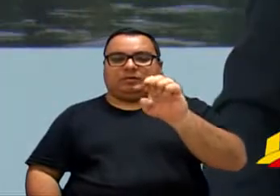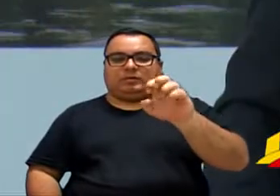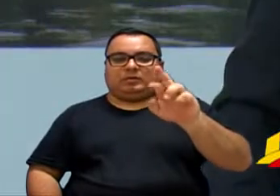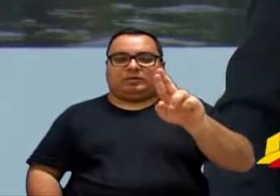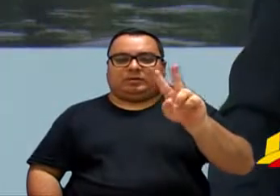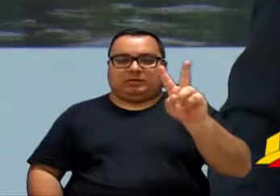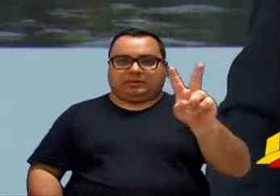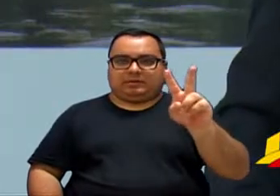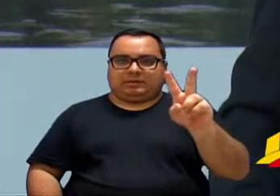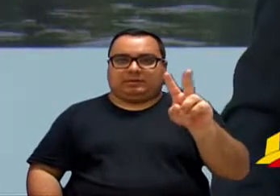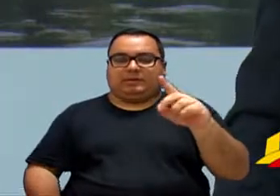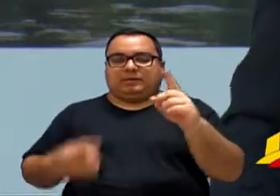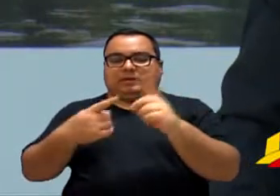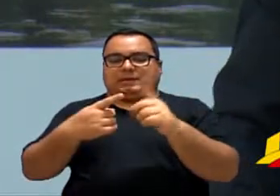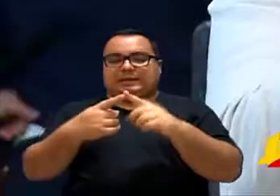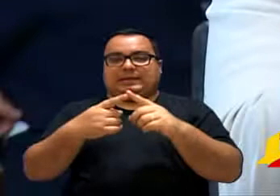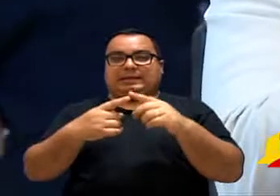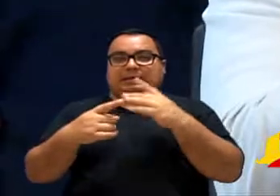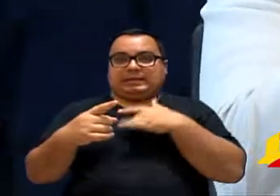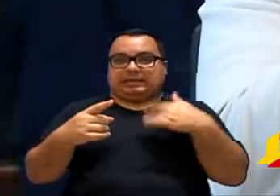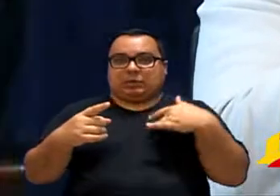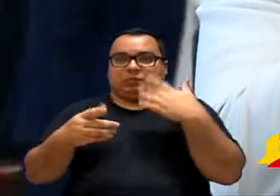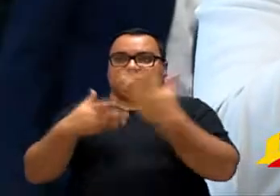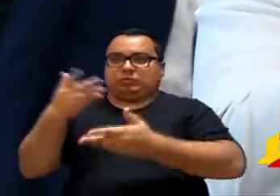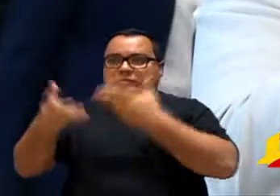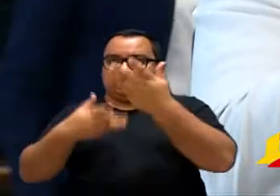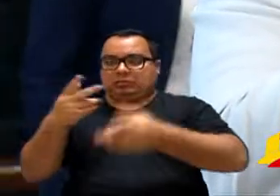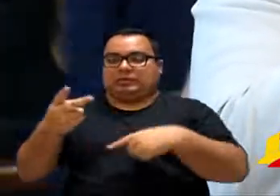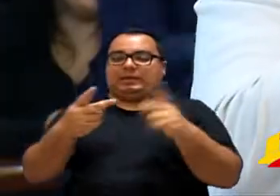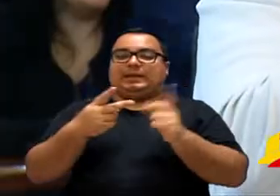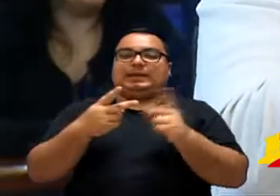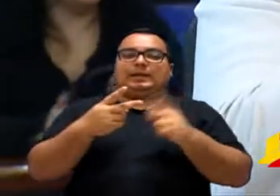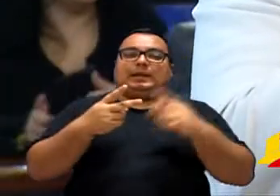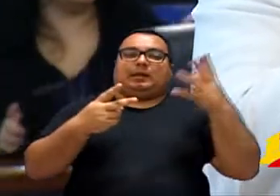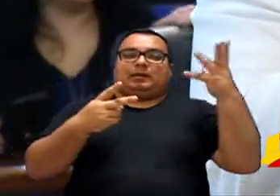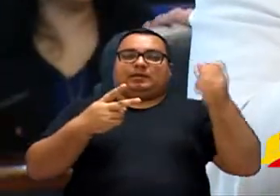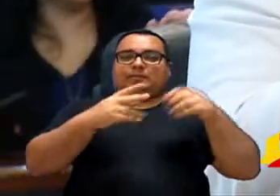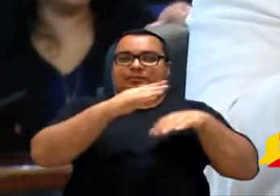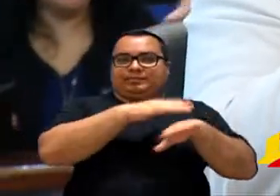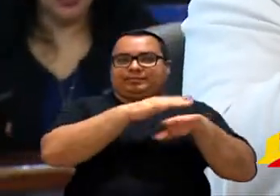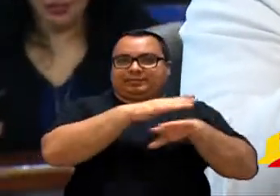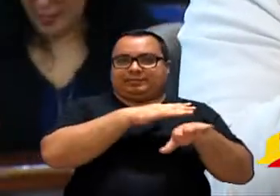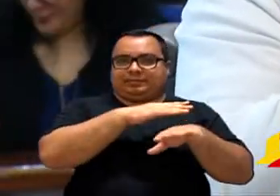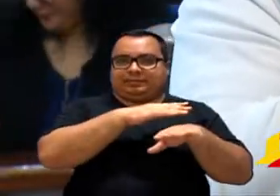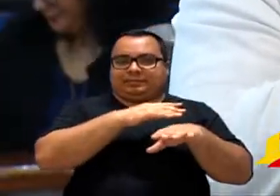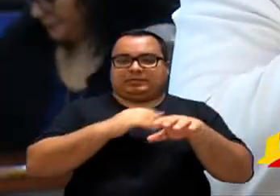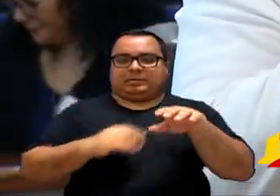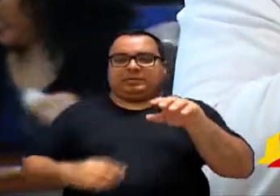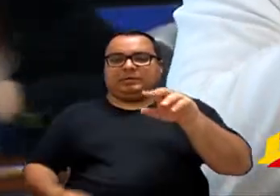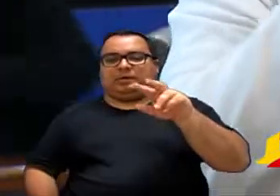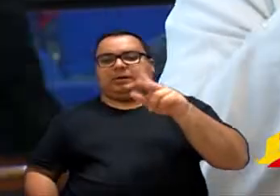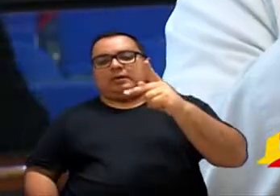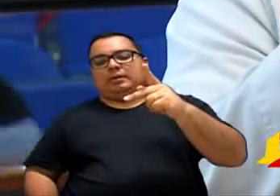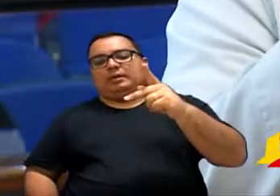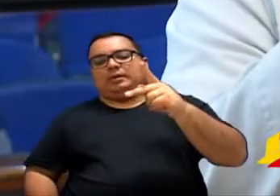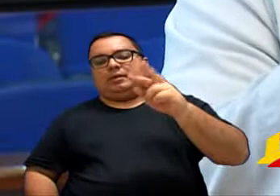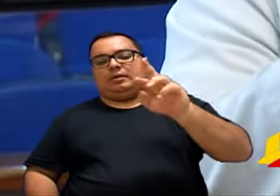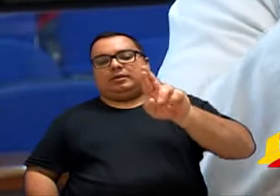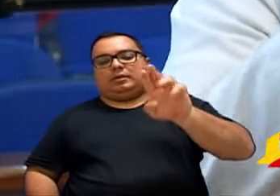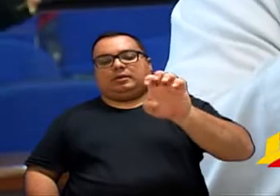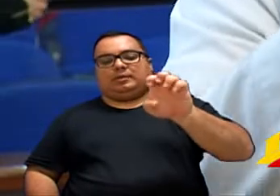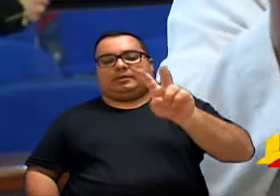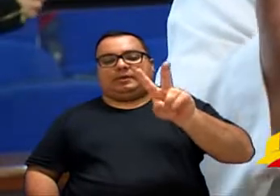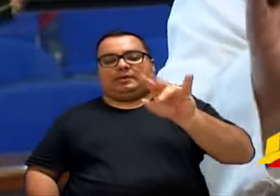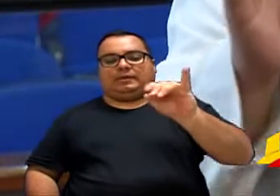previdência está equilibrada indo muito bem mim e não vai trazer prejuízo a ninguém nós estamos falando de outro